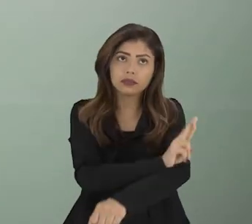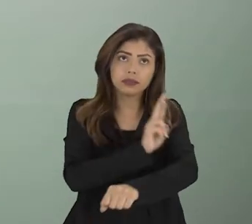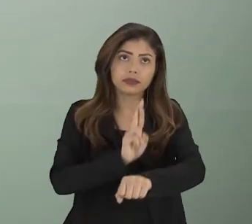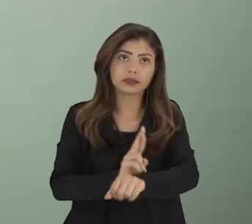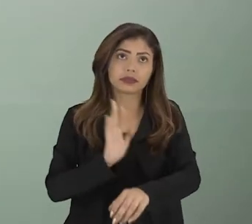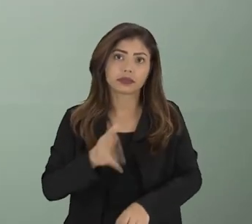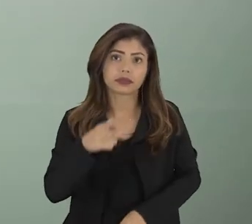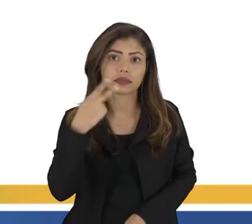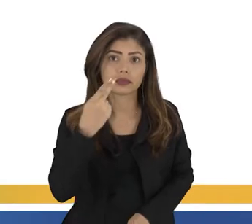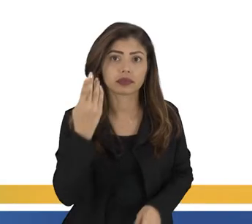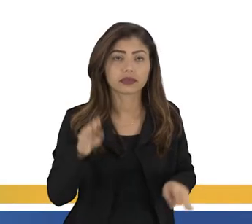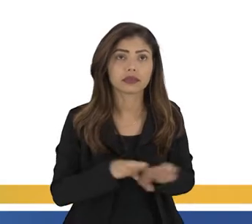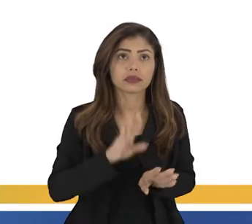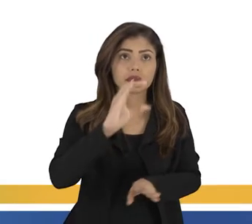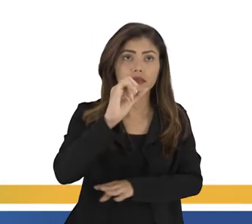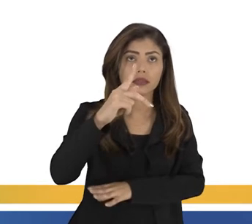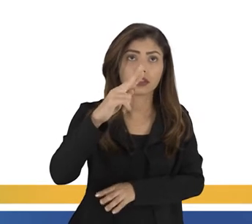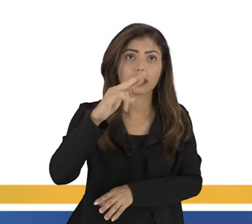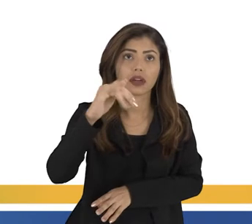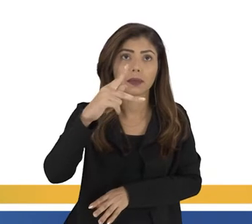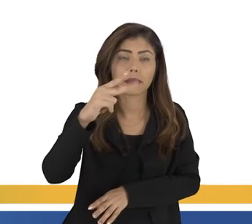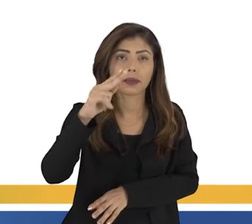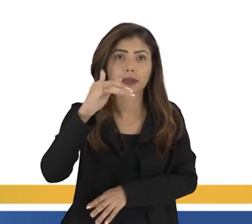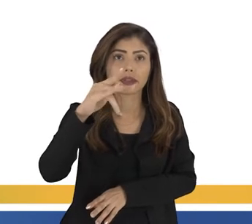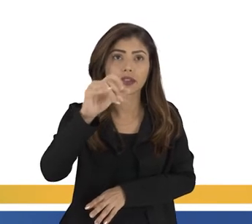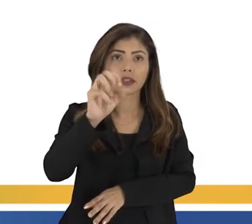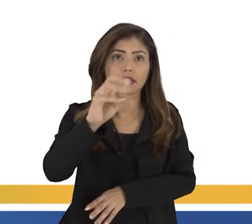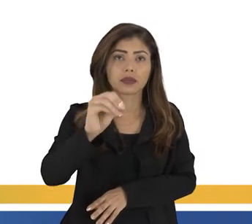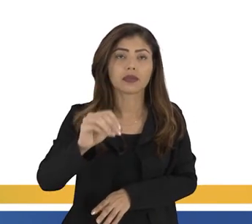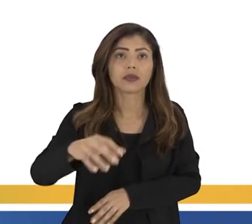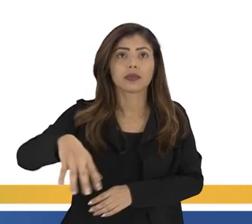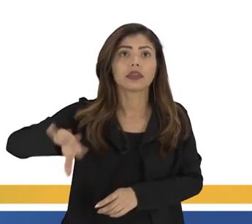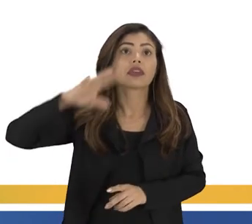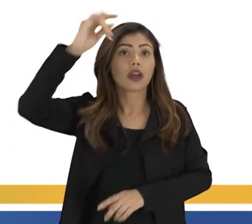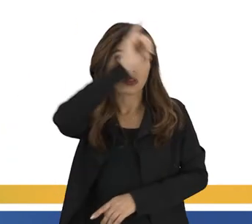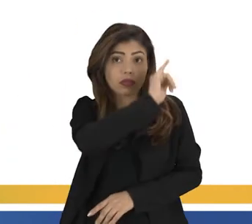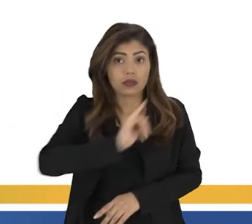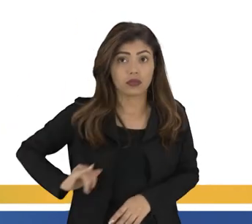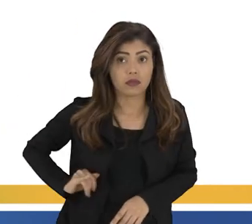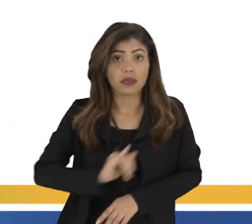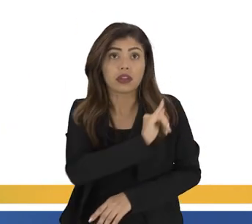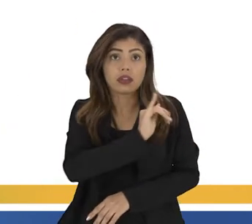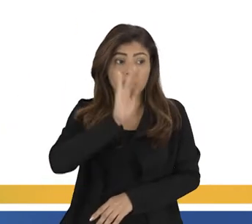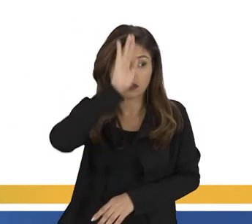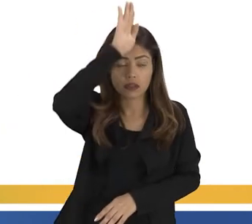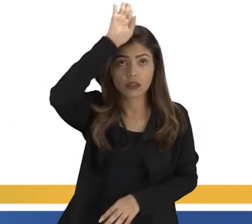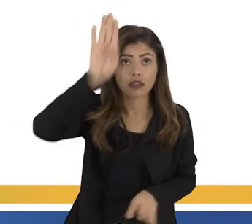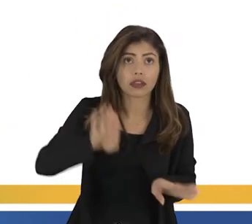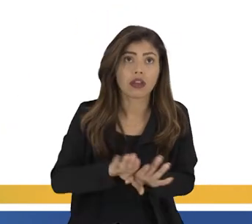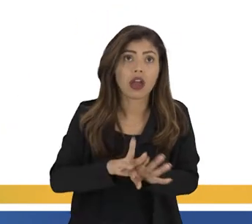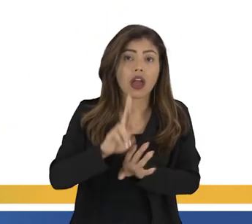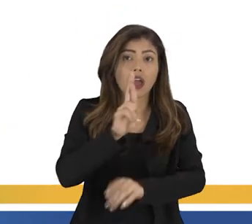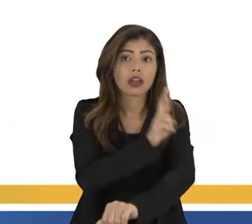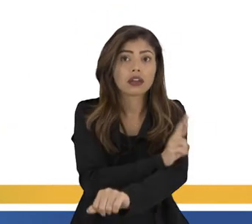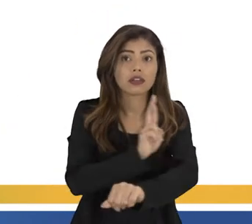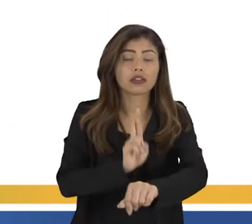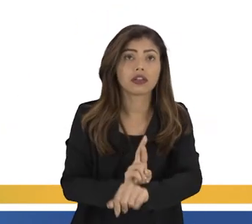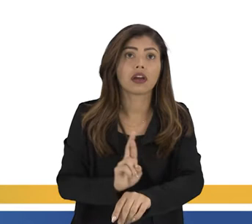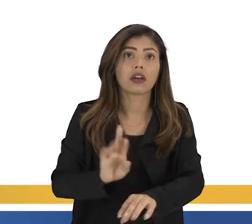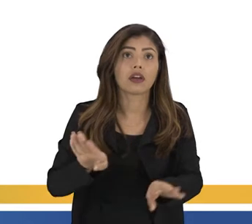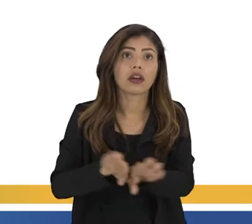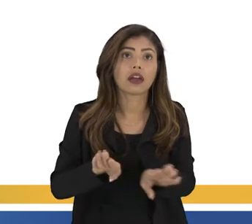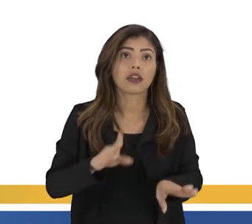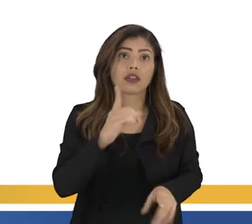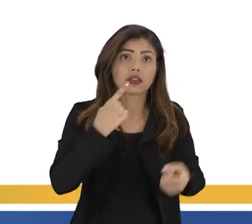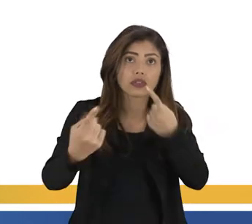do sobre a questão do césar o papismo né a do imperador mas a com relação à religião existe uma